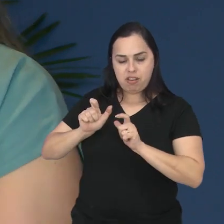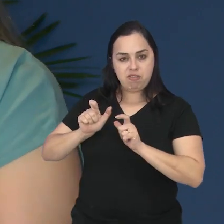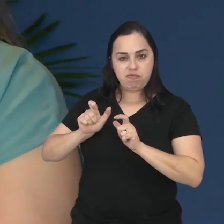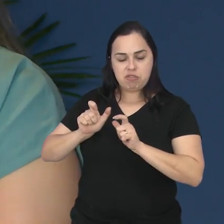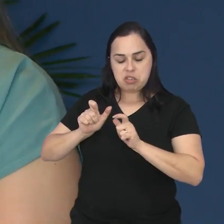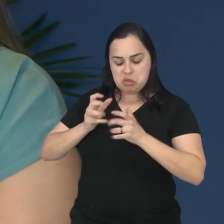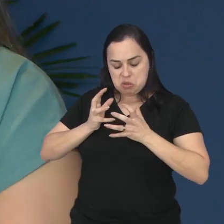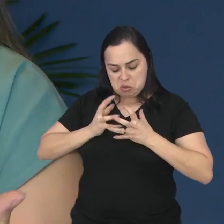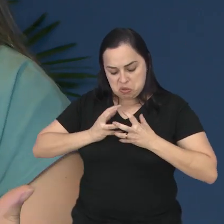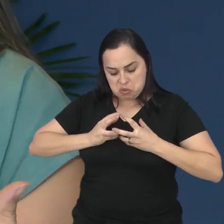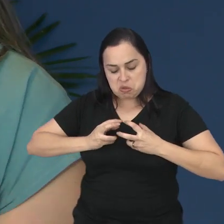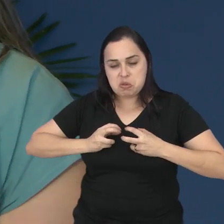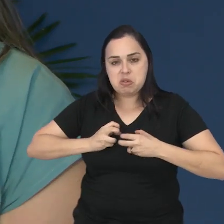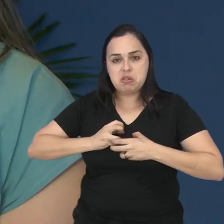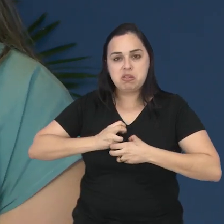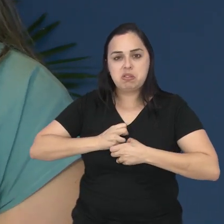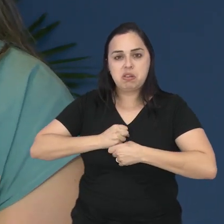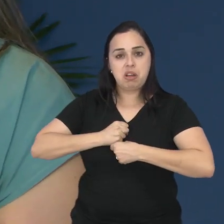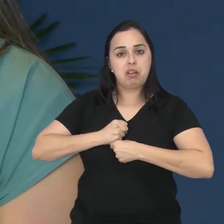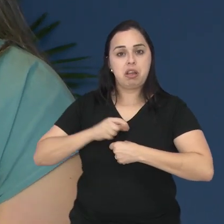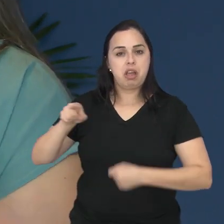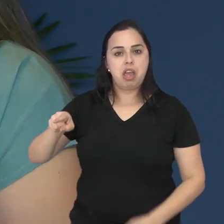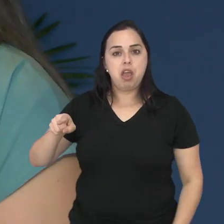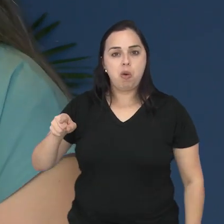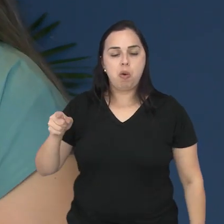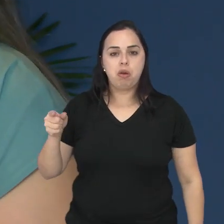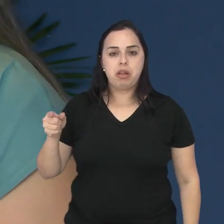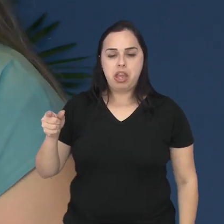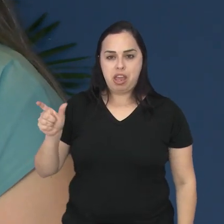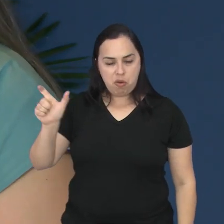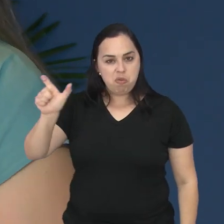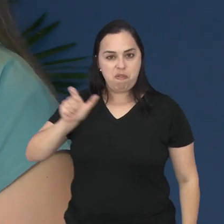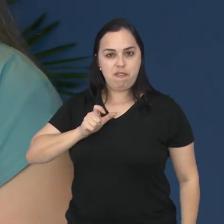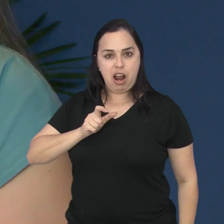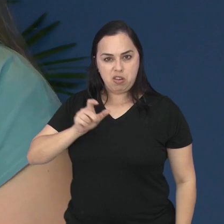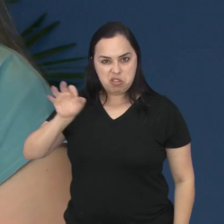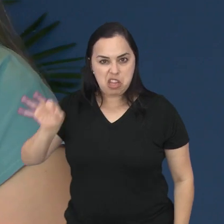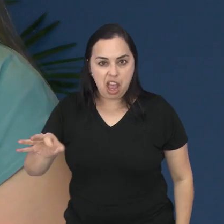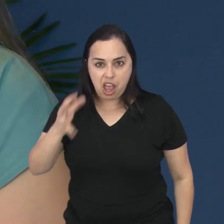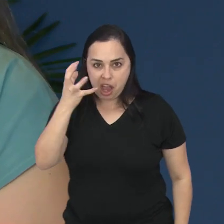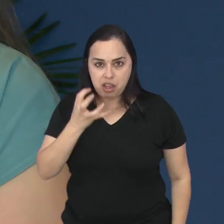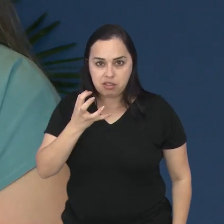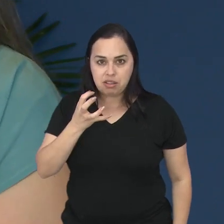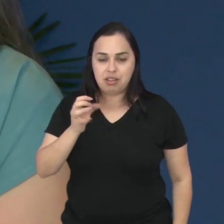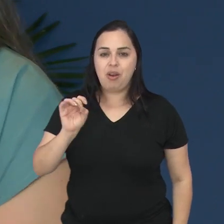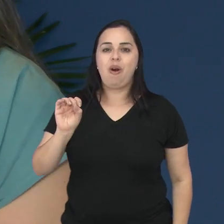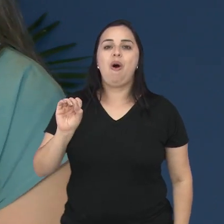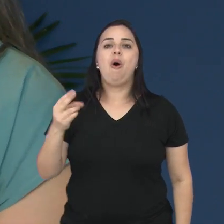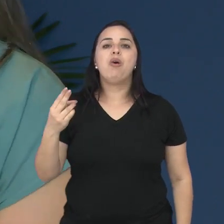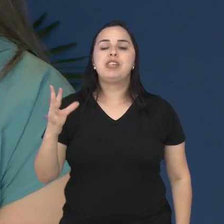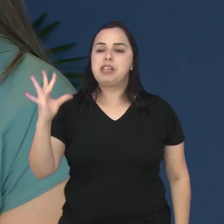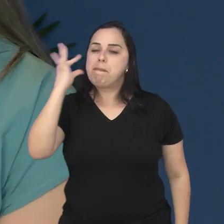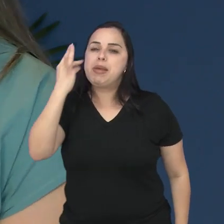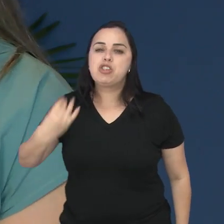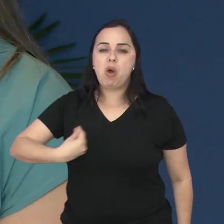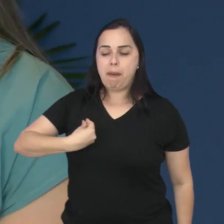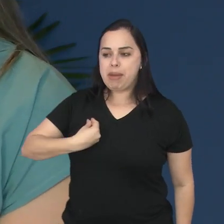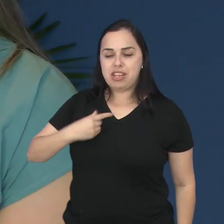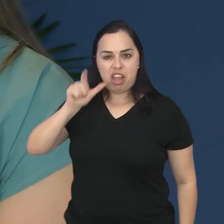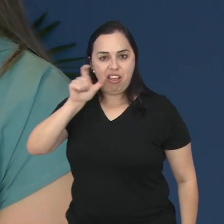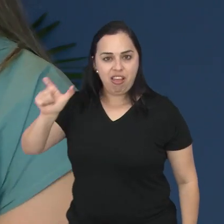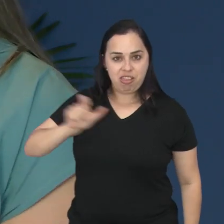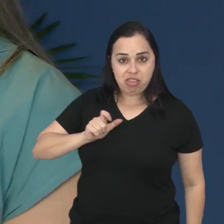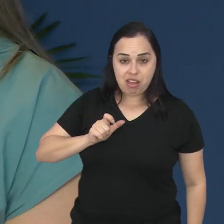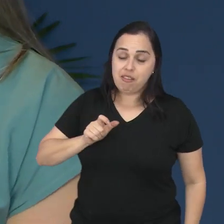passam do limite né eu dou conta daquilo que eu tô dizendo né se não fosse só pela internet se fosse